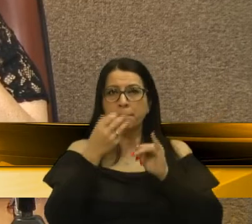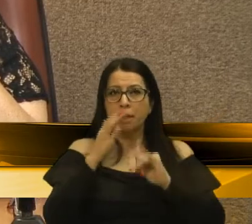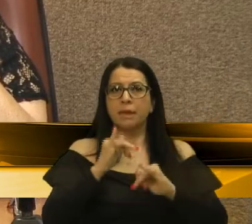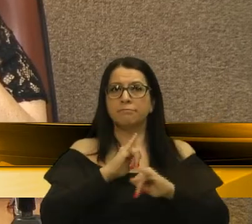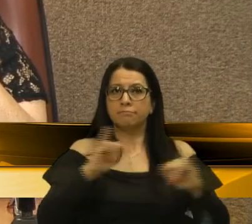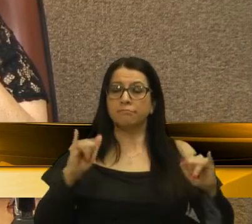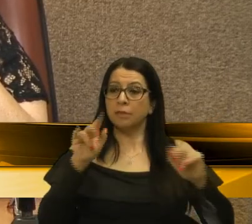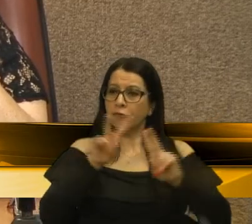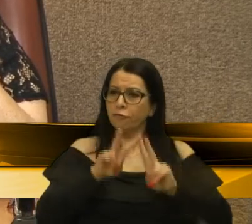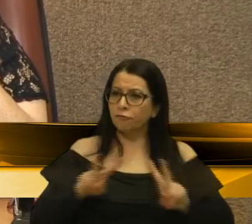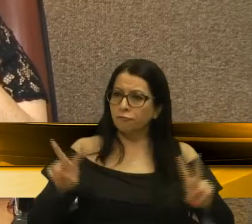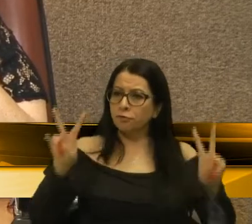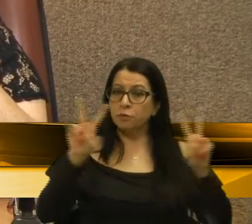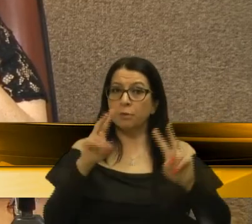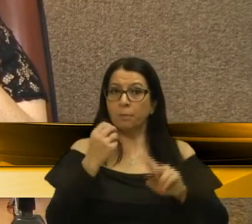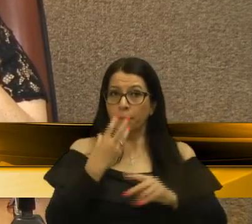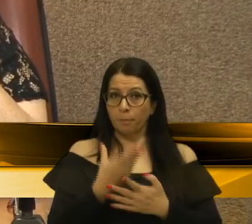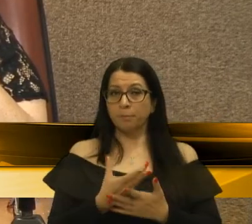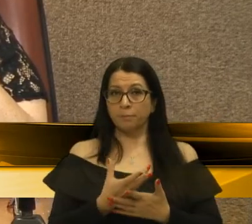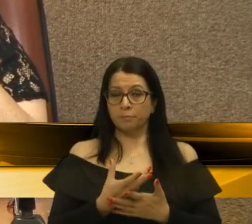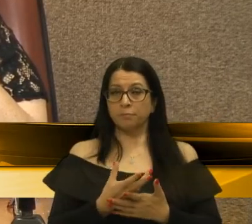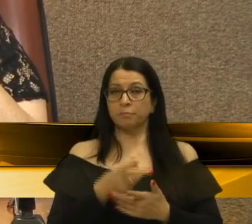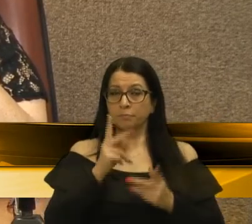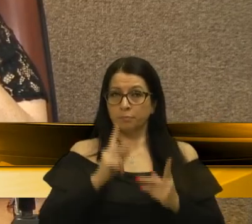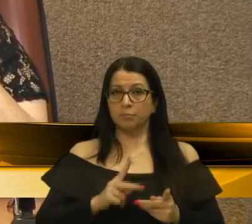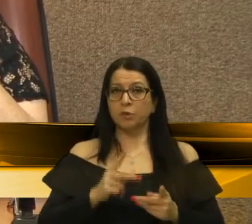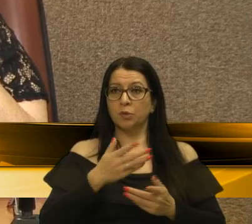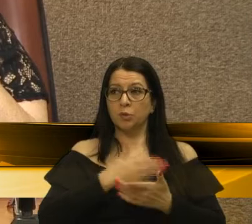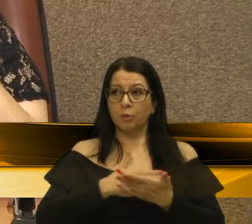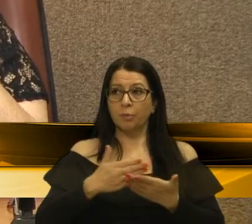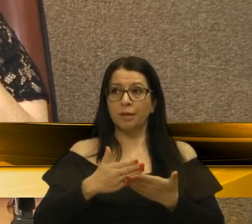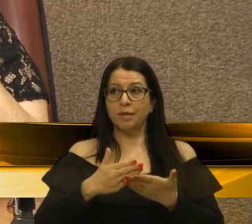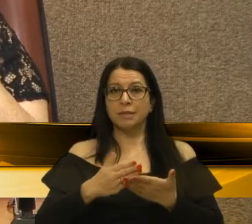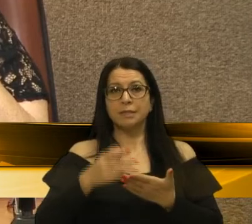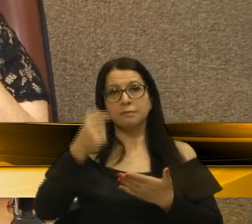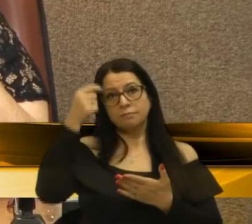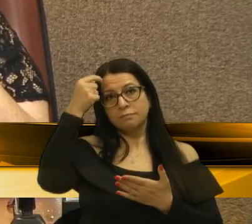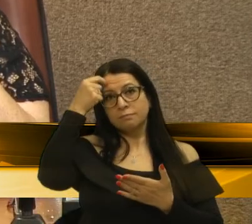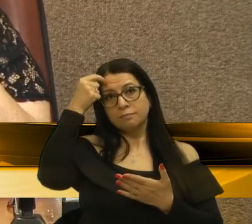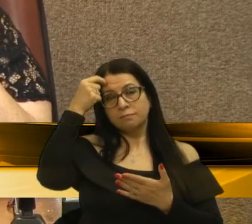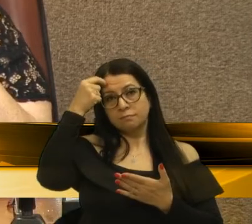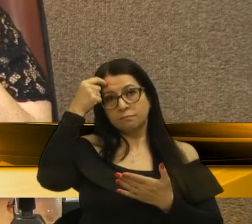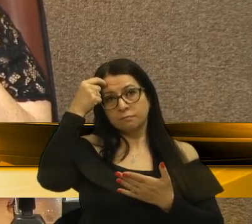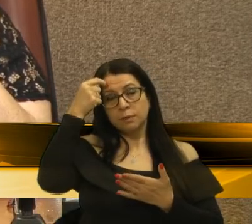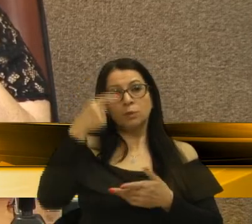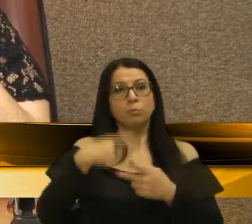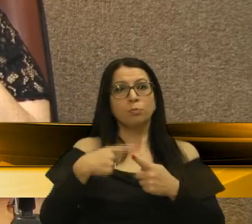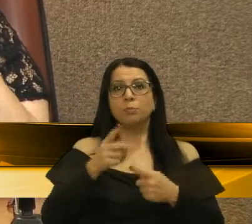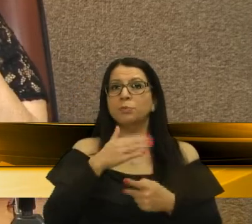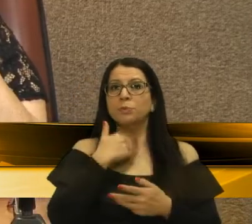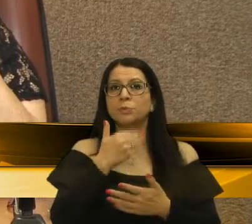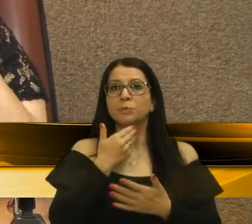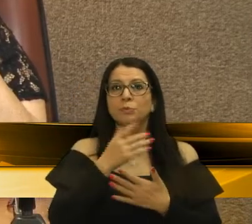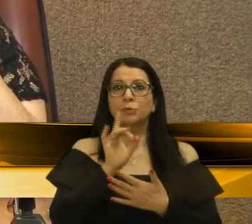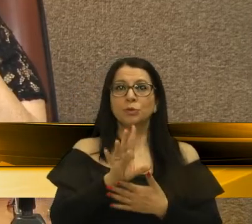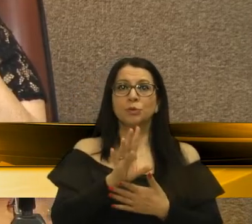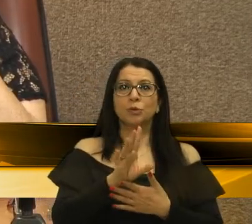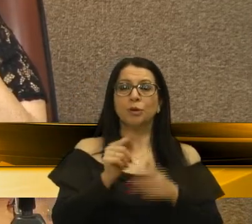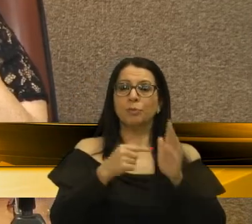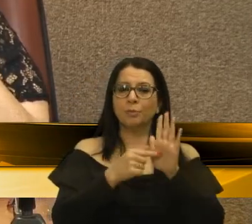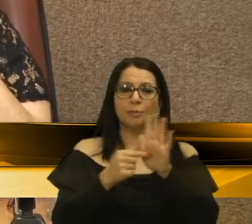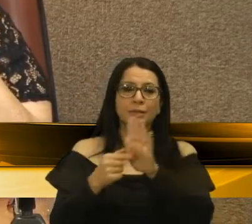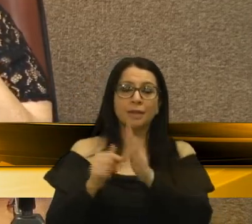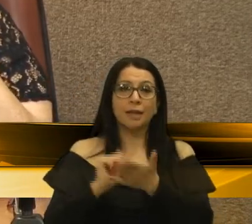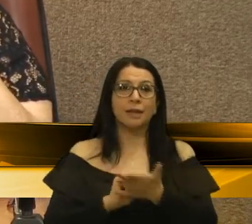bem visual, para que as pessoas comecem a se conscientizar, porque não adianta só a sinalização e a